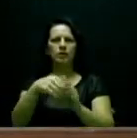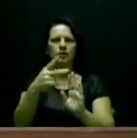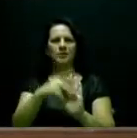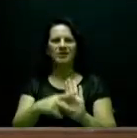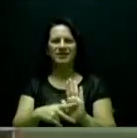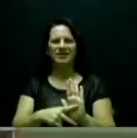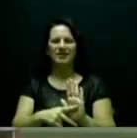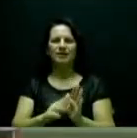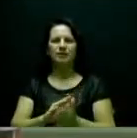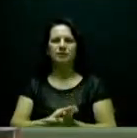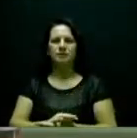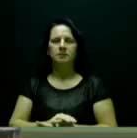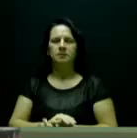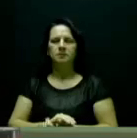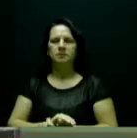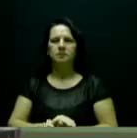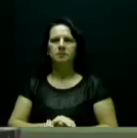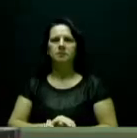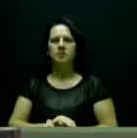lei.